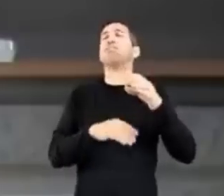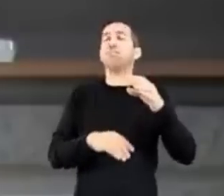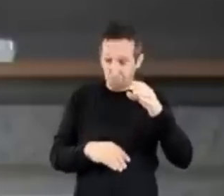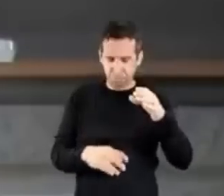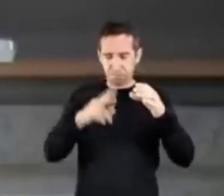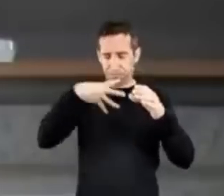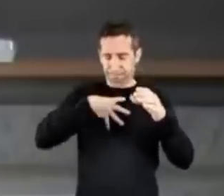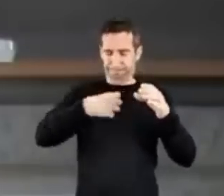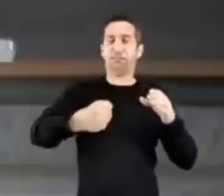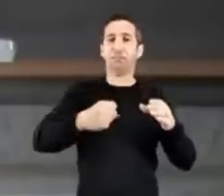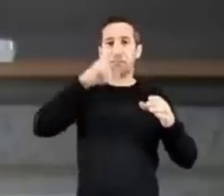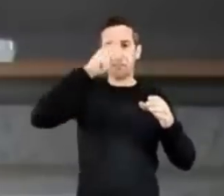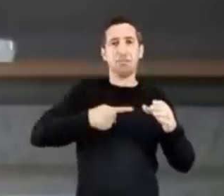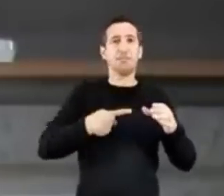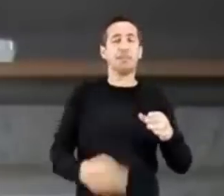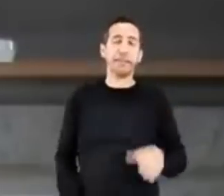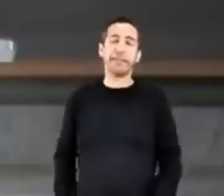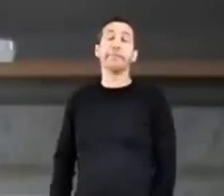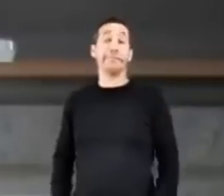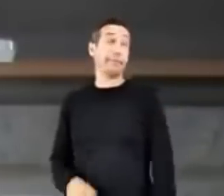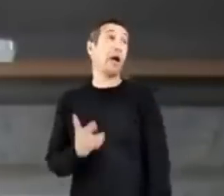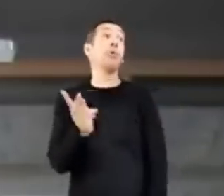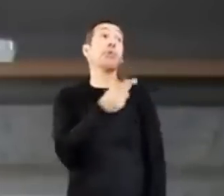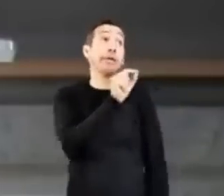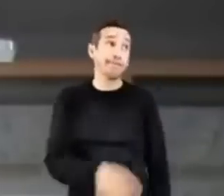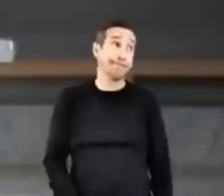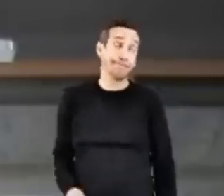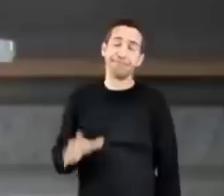a e na hora que eu peguei o copo de vidro para tomar